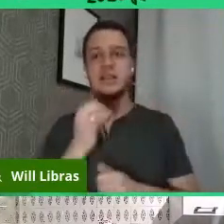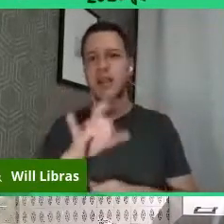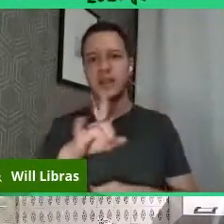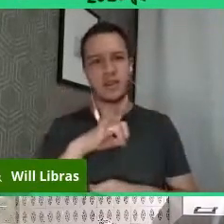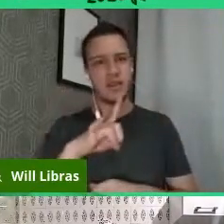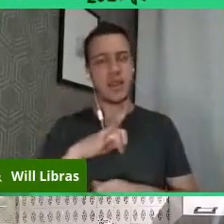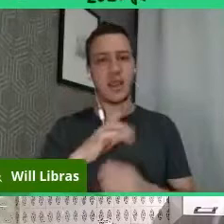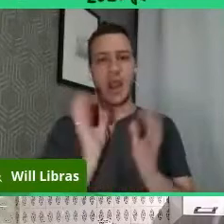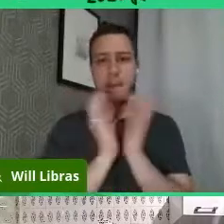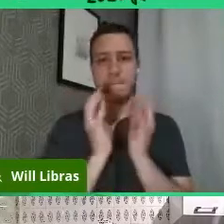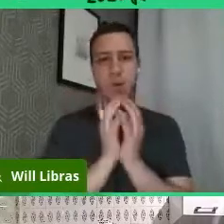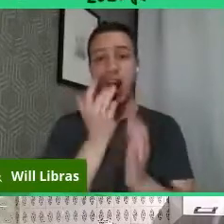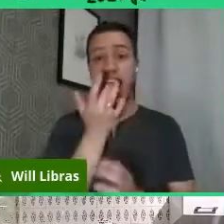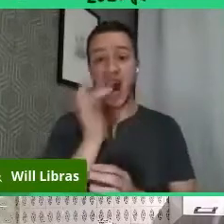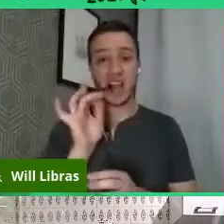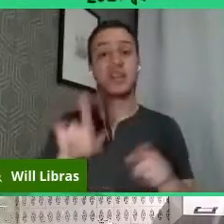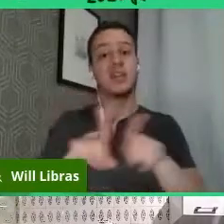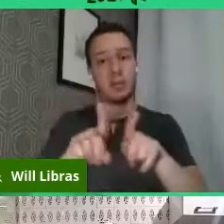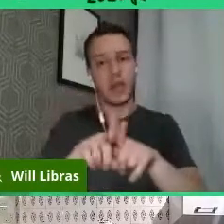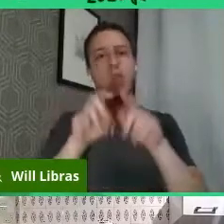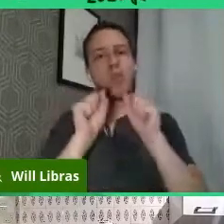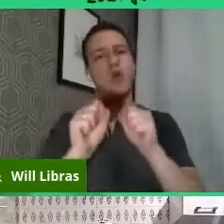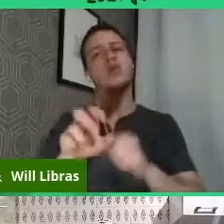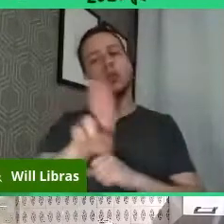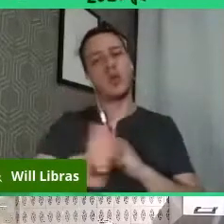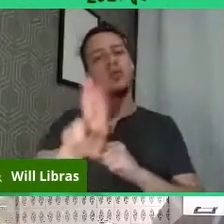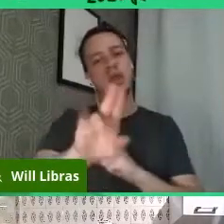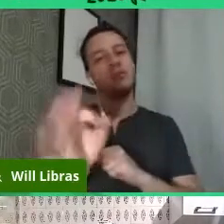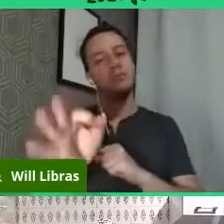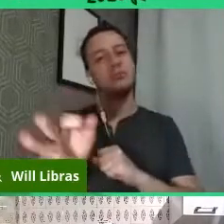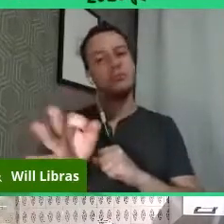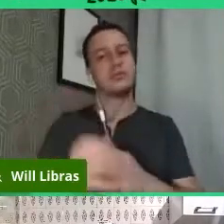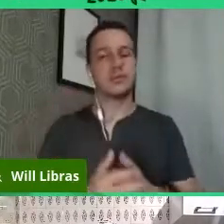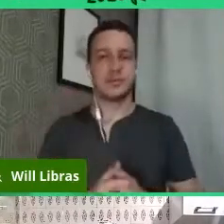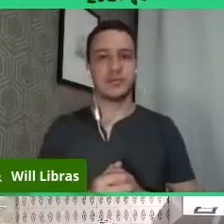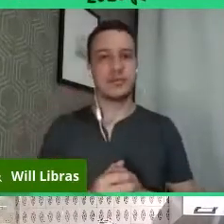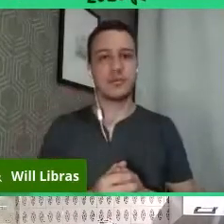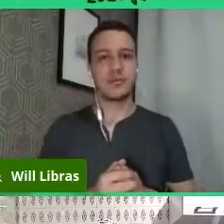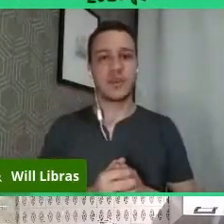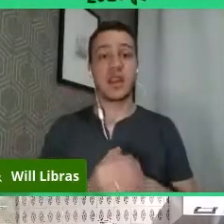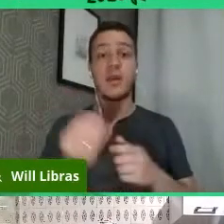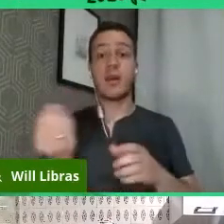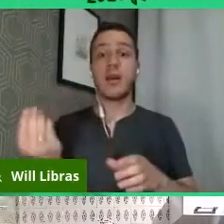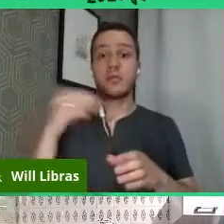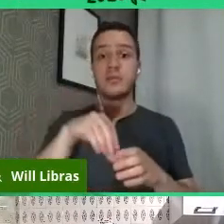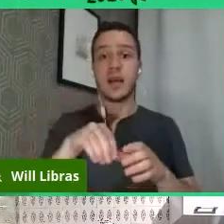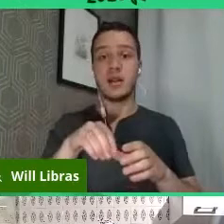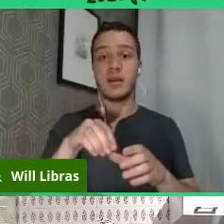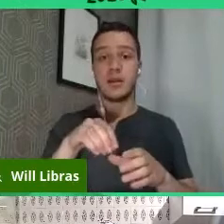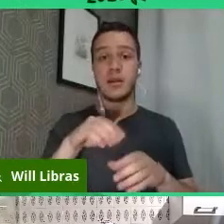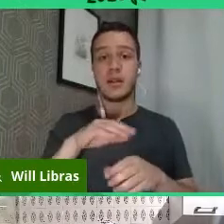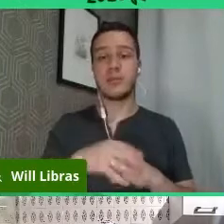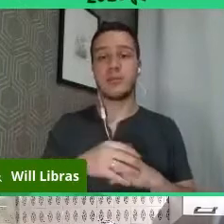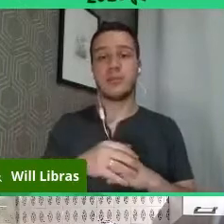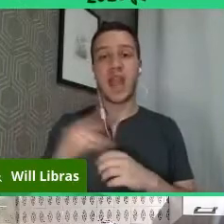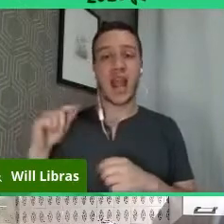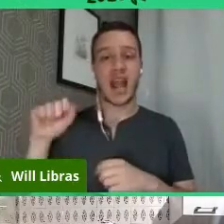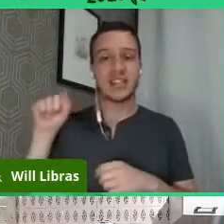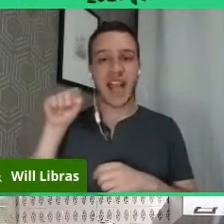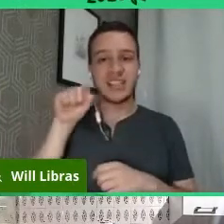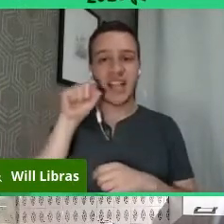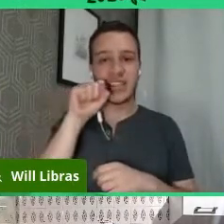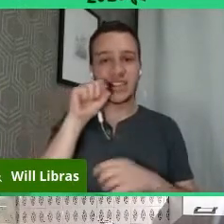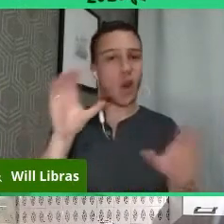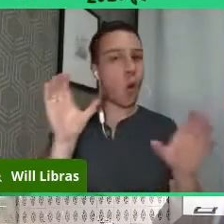tem problema. Pode ser utilizado o repolho branco também. Vou adicionar, então, a cenoura com